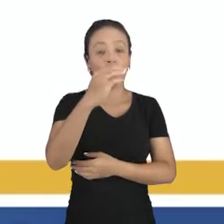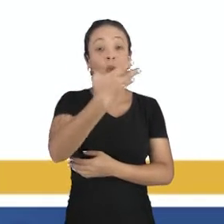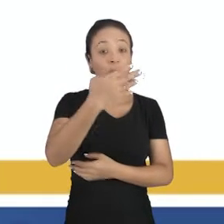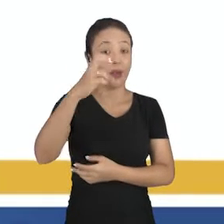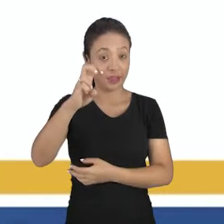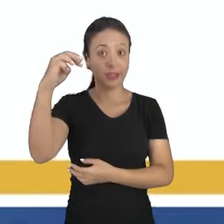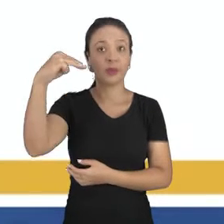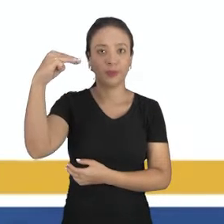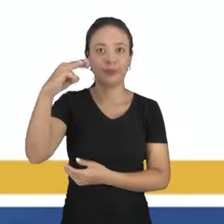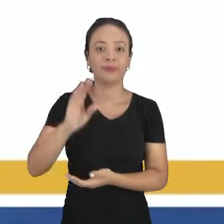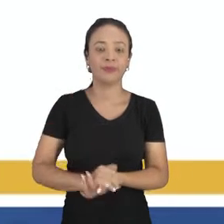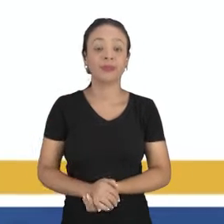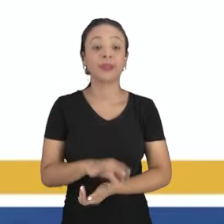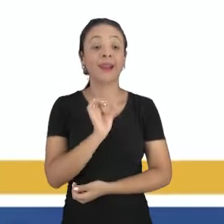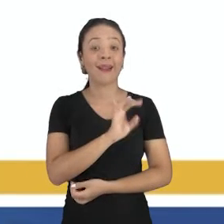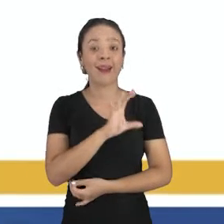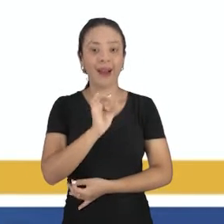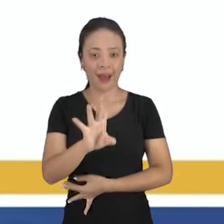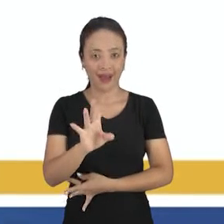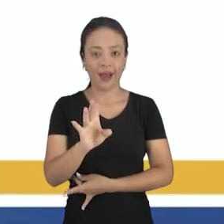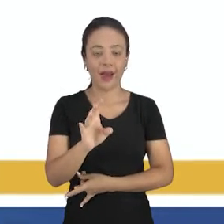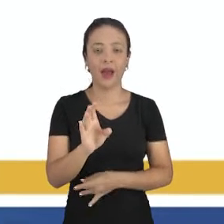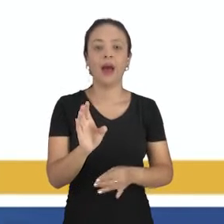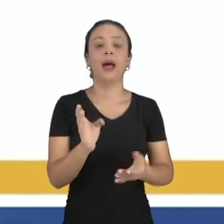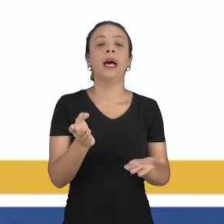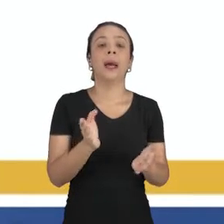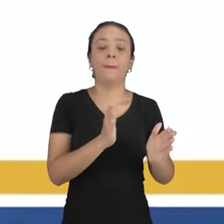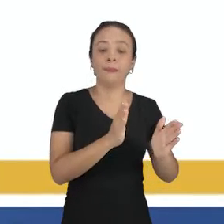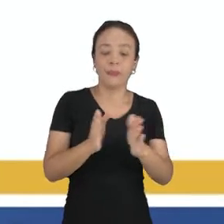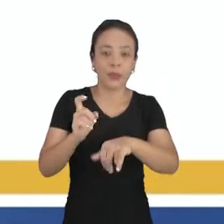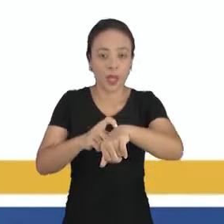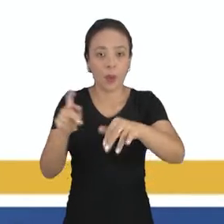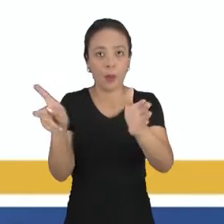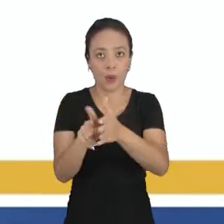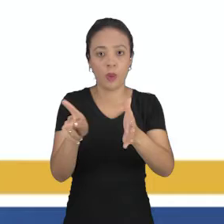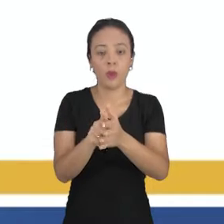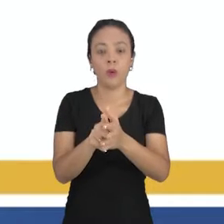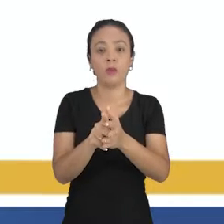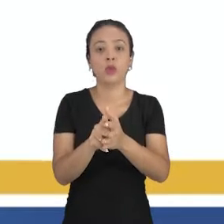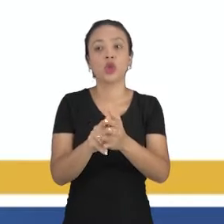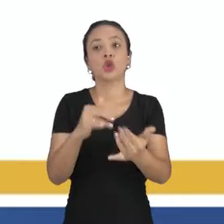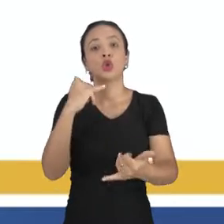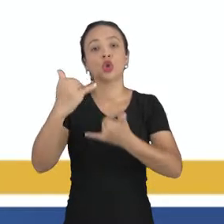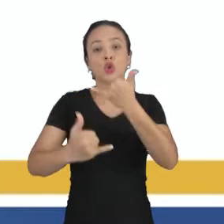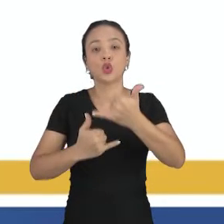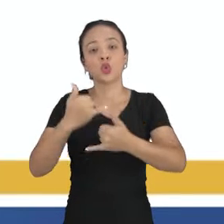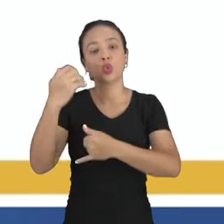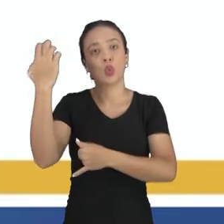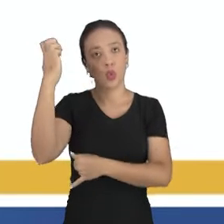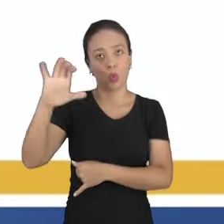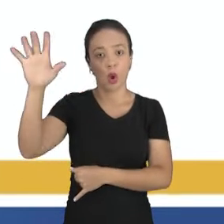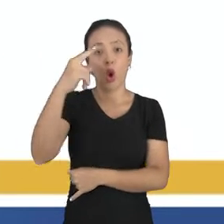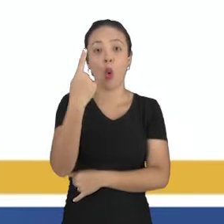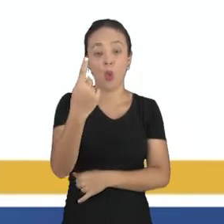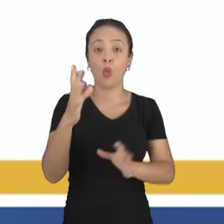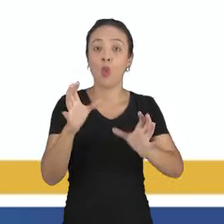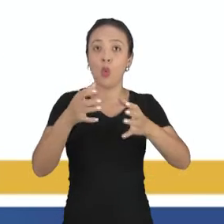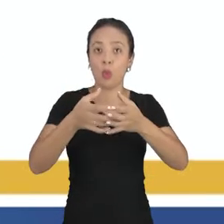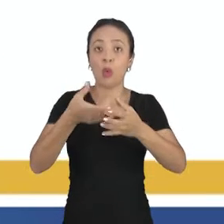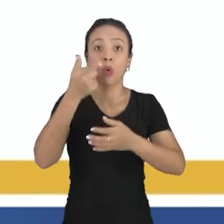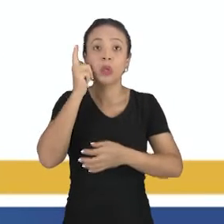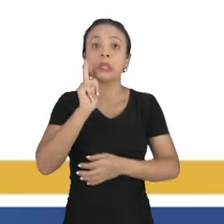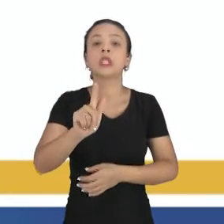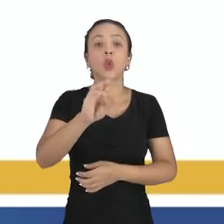em cada partida de um de um campeonato europeu um time Marcou um gol áudio